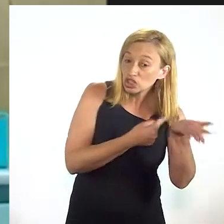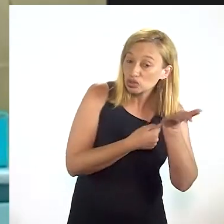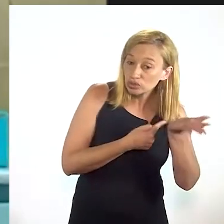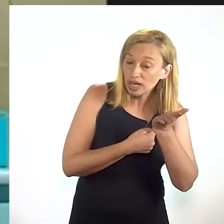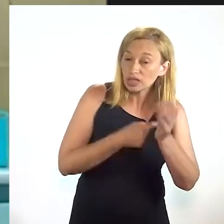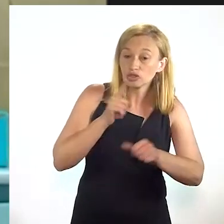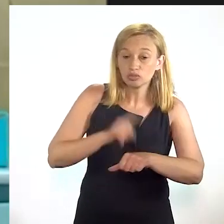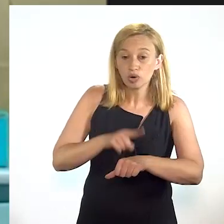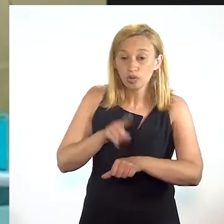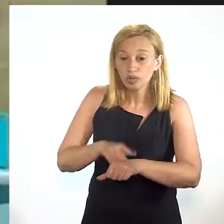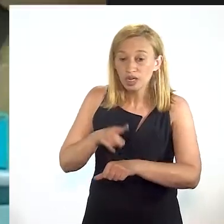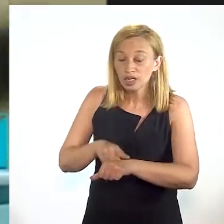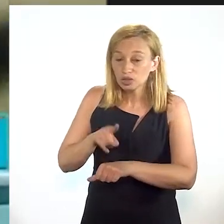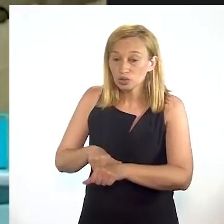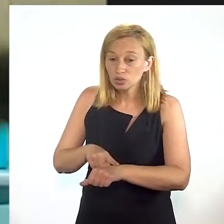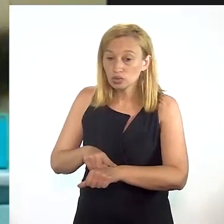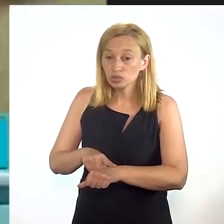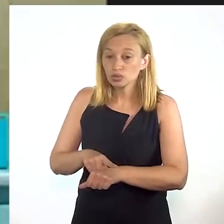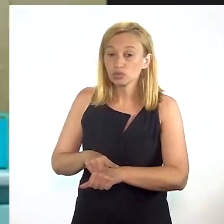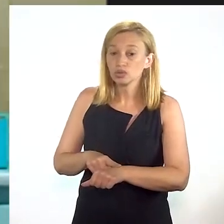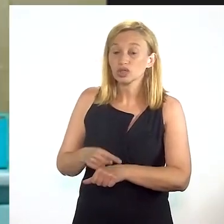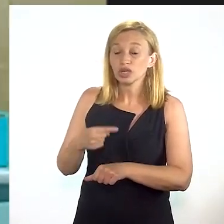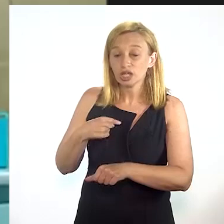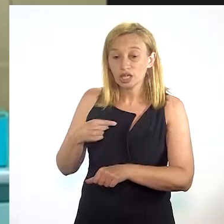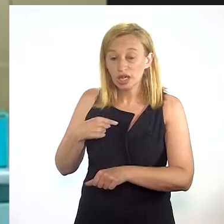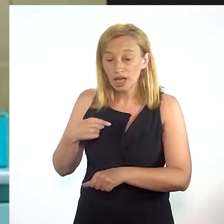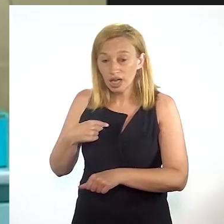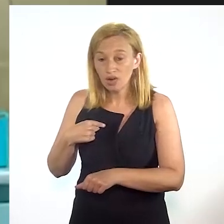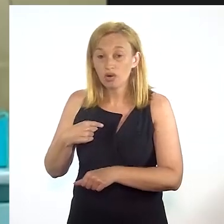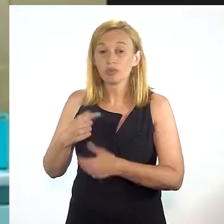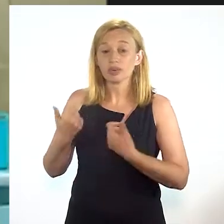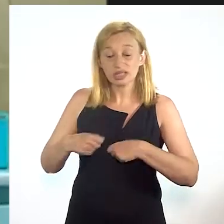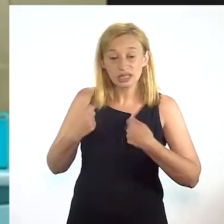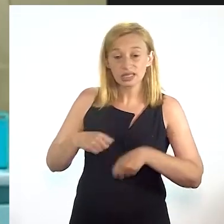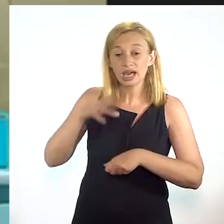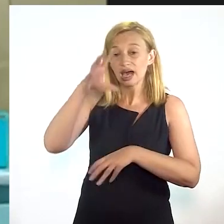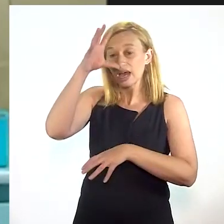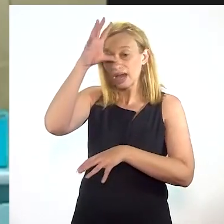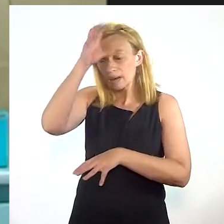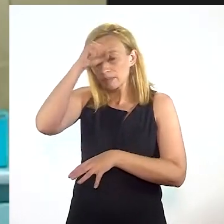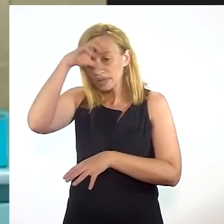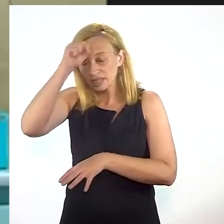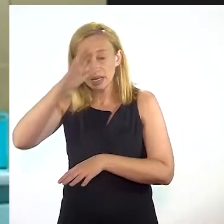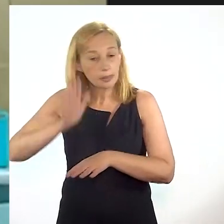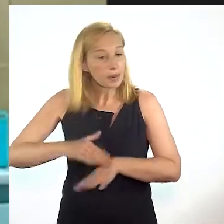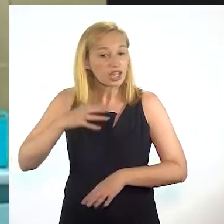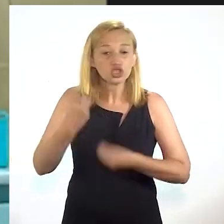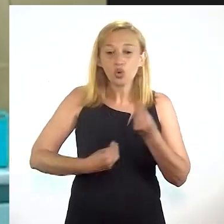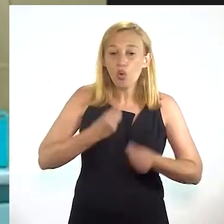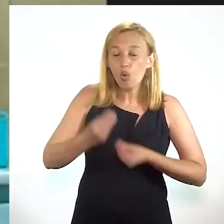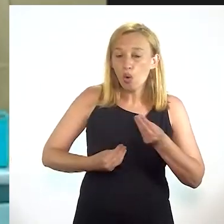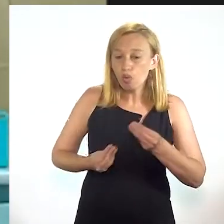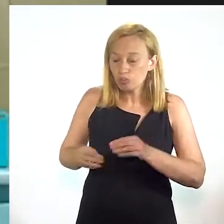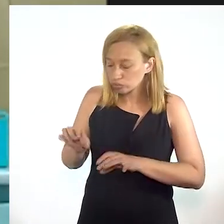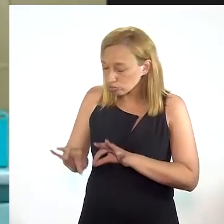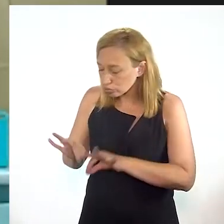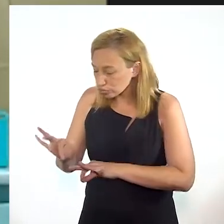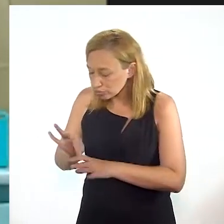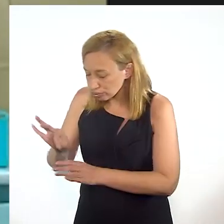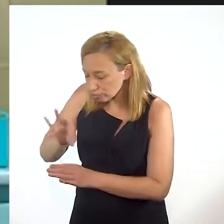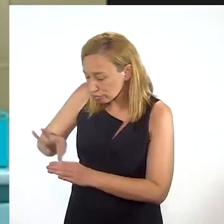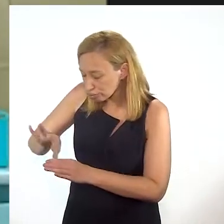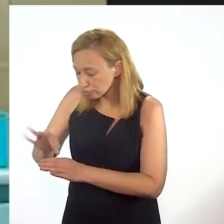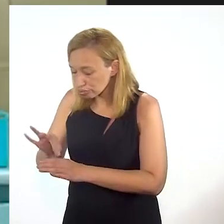rede maravilhosa, é que vai nos ajudar na colheita. É que me ajudou, por exemplo, a aprender como plantar,